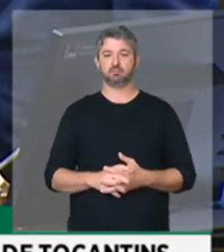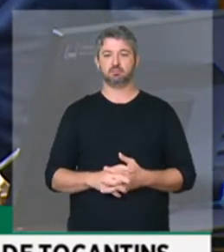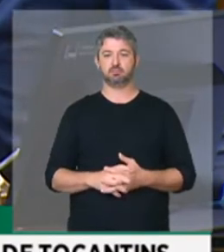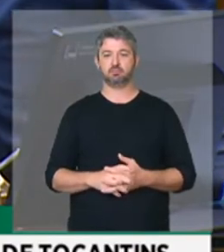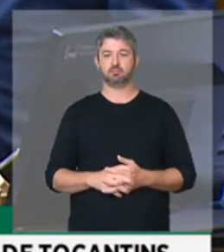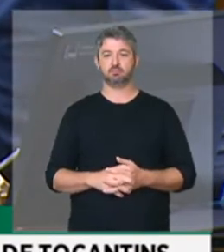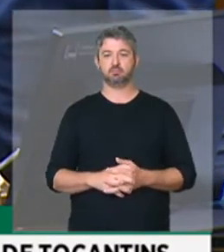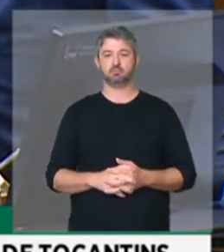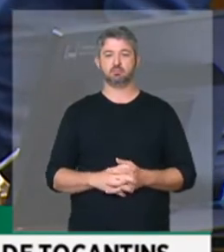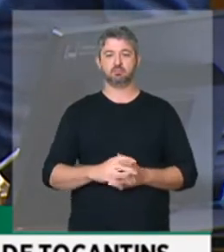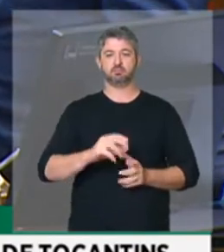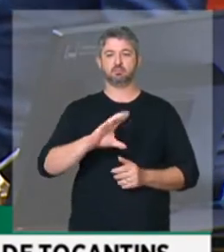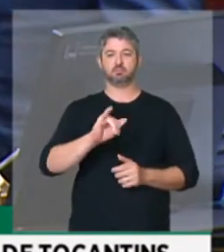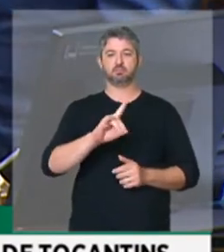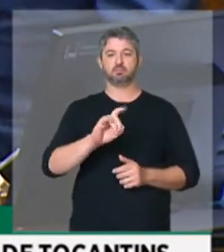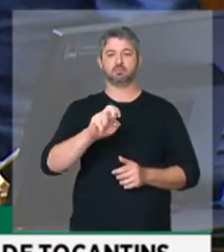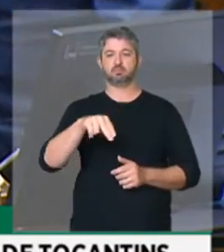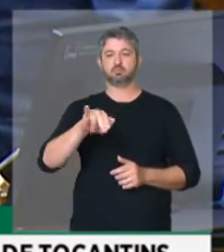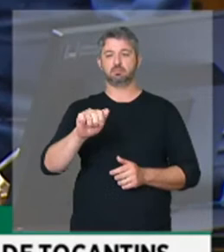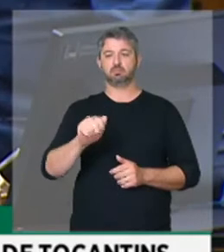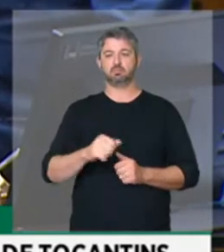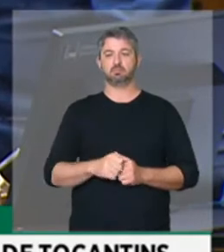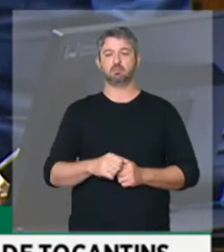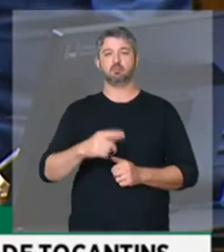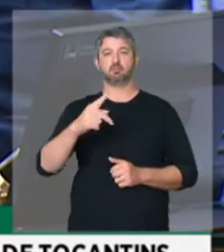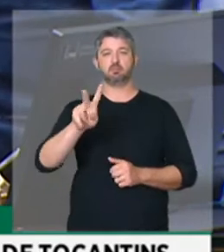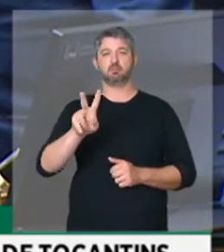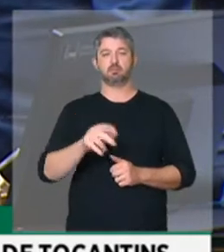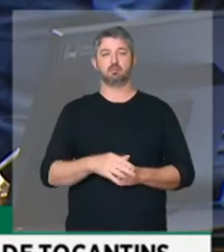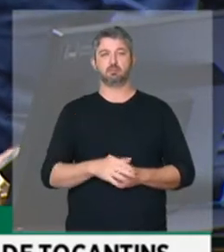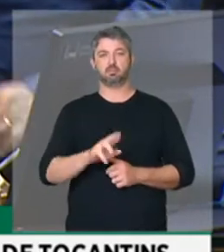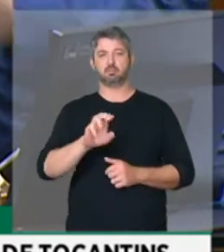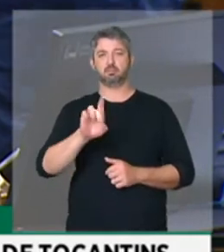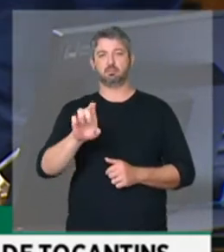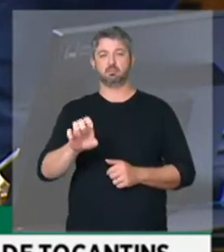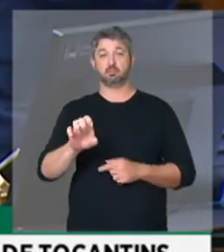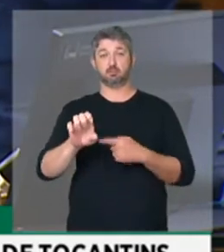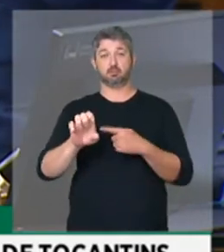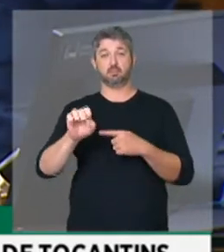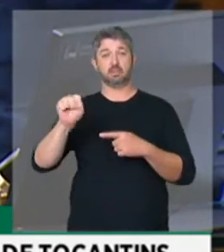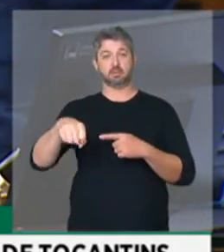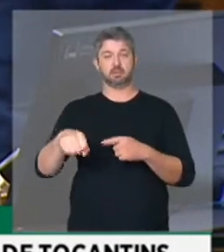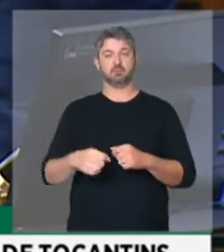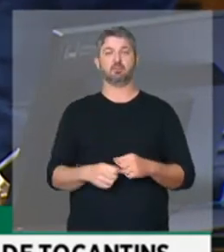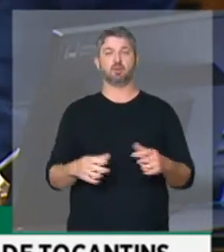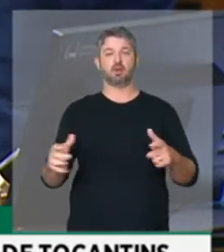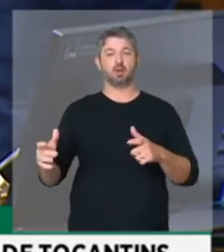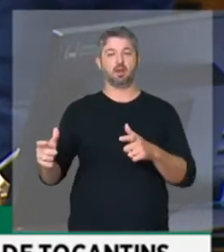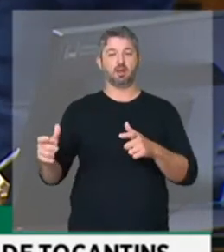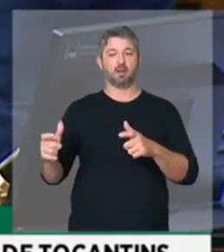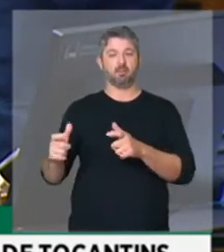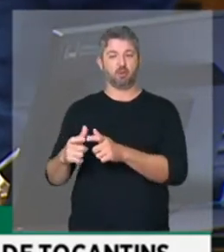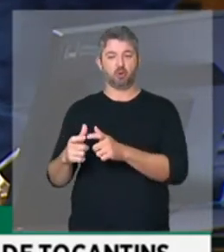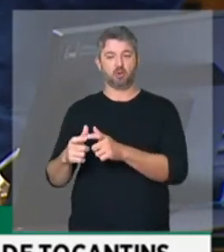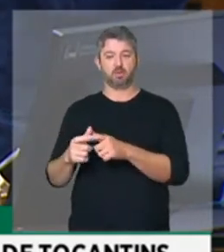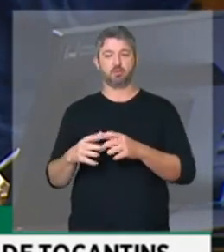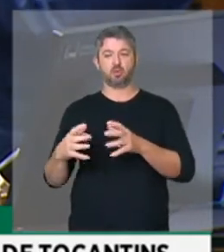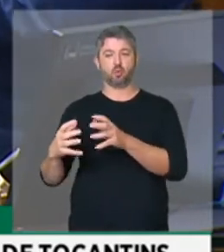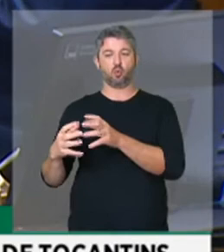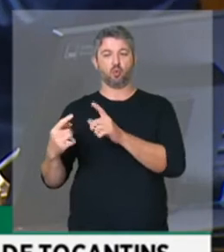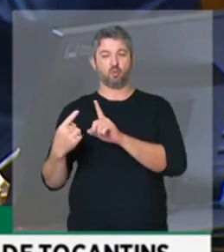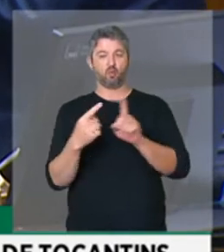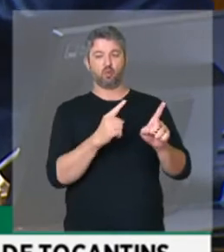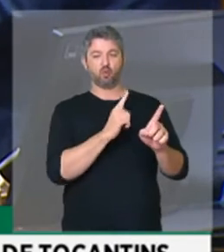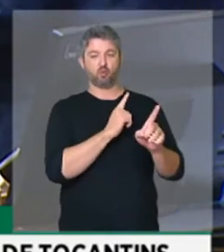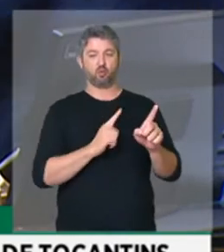Cidadania, PV, rede. A rede é sim, senhor presidente. Sim, minoria, oposição.